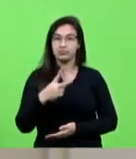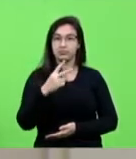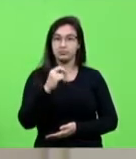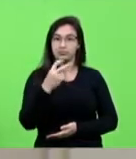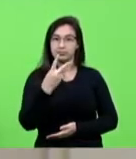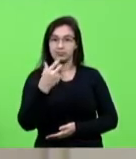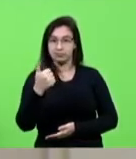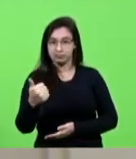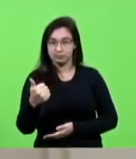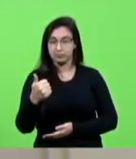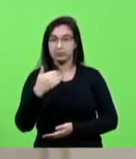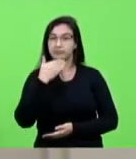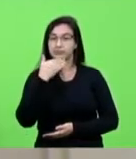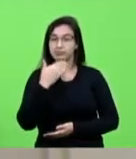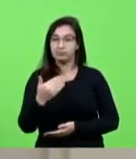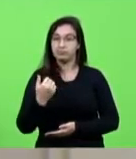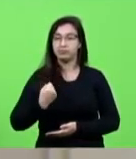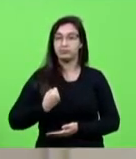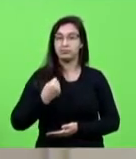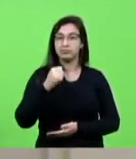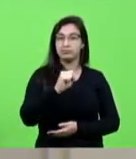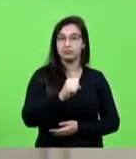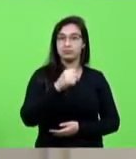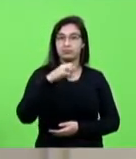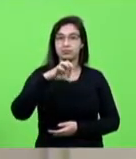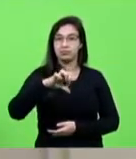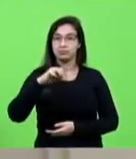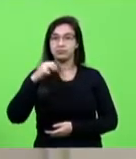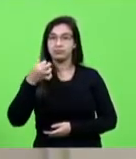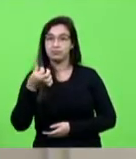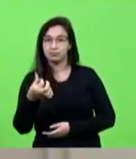389/395/2021 e os requerimentos números